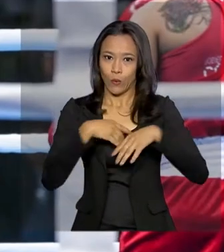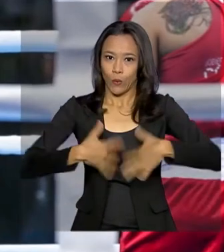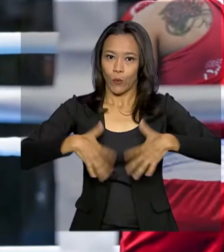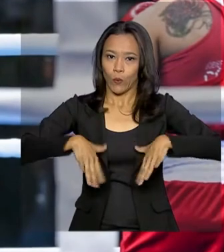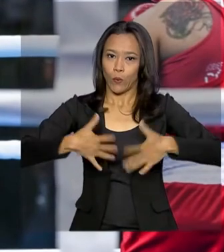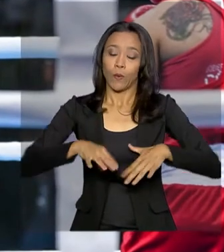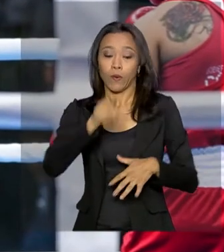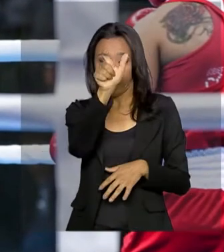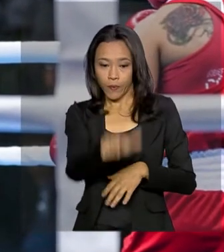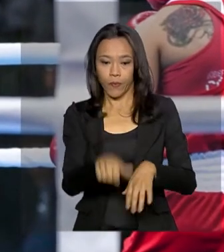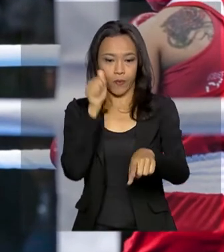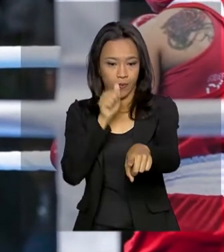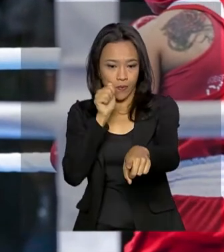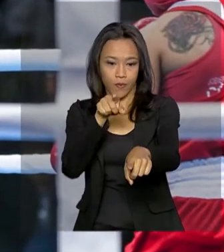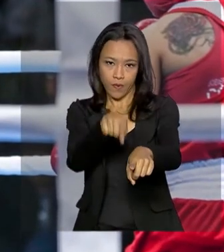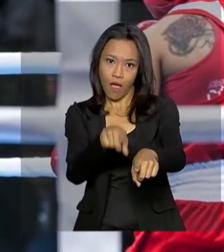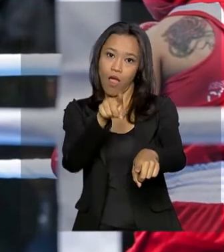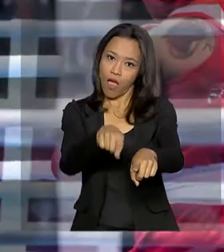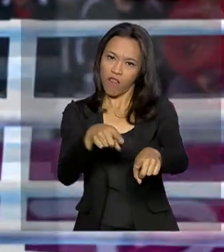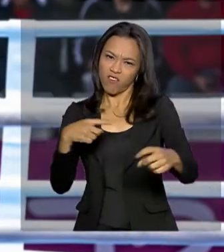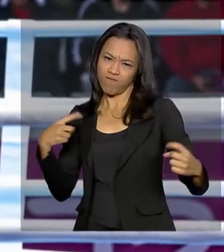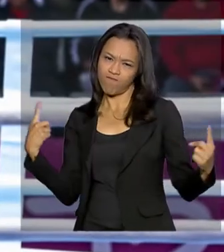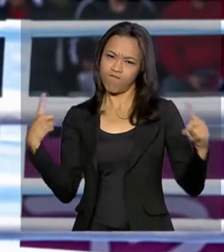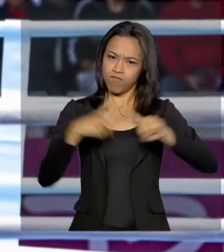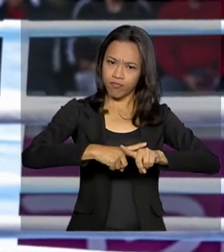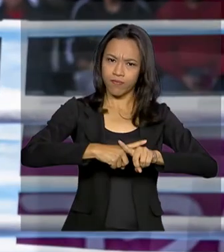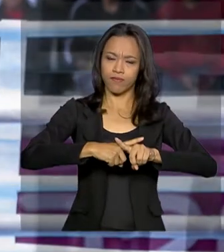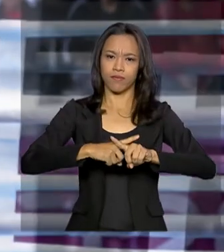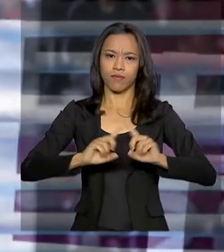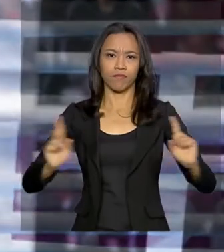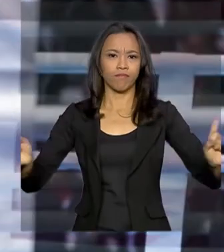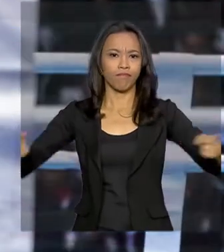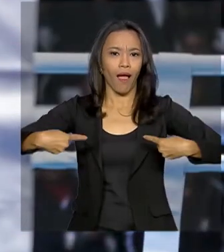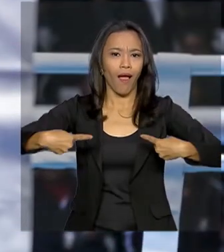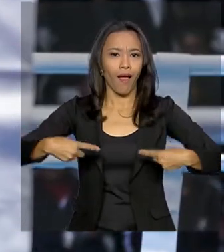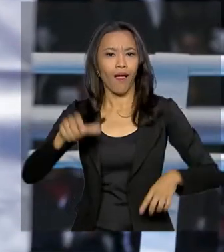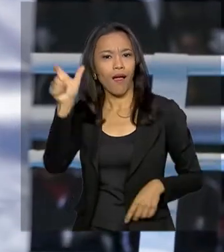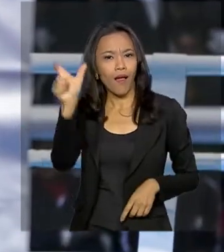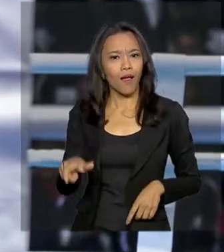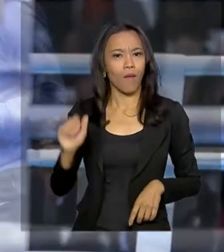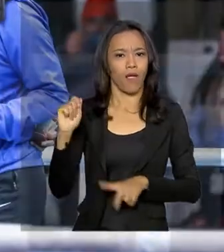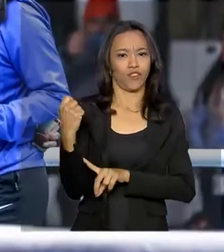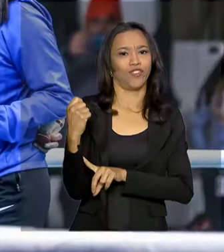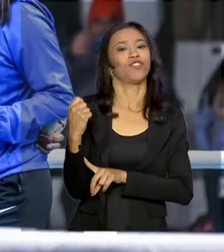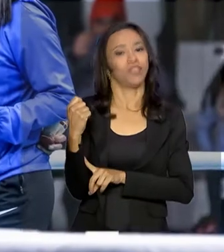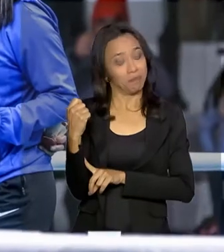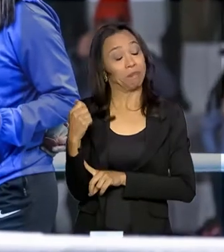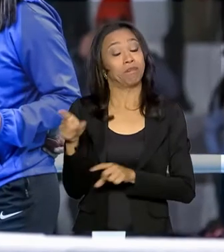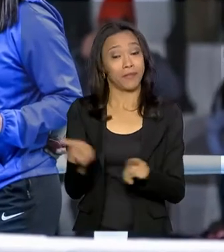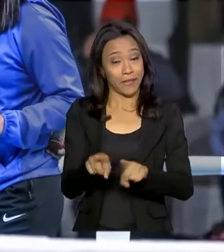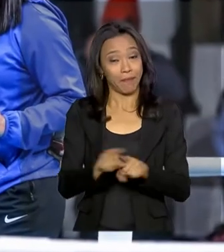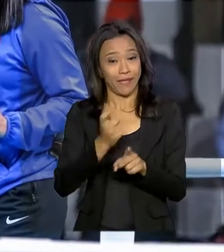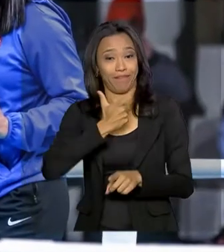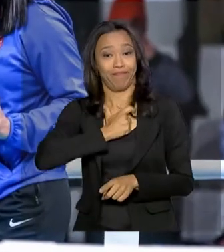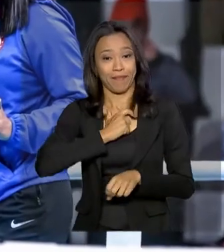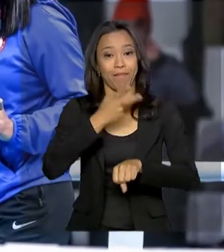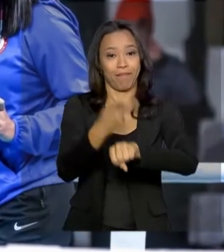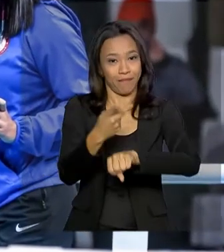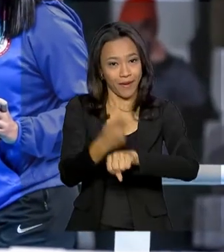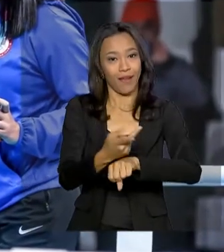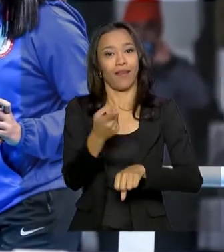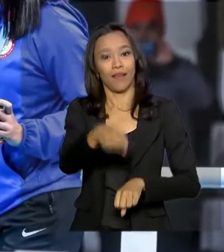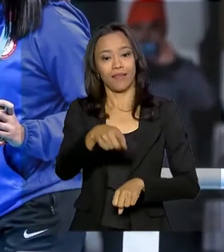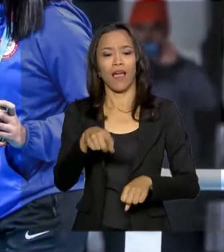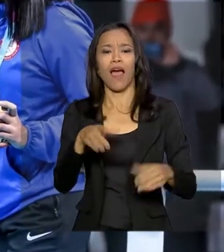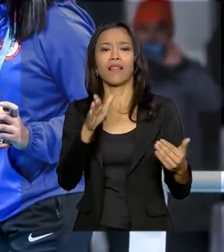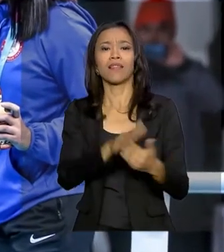brasileira juciely romeu que foi para um confronto final com a argentina leonel sanchez também ficou com a prata na categoria até